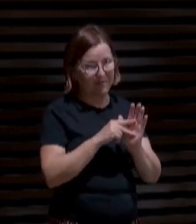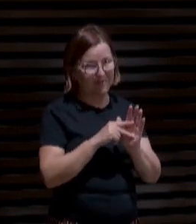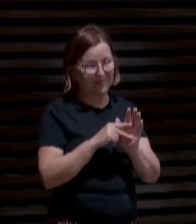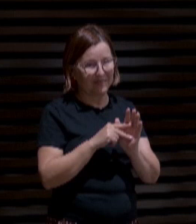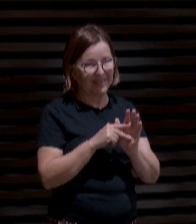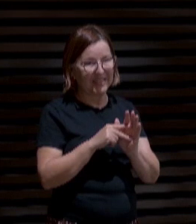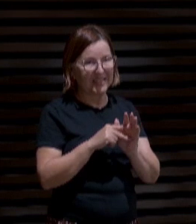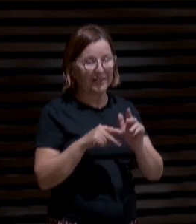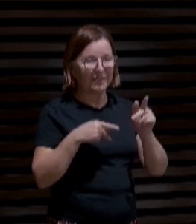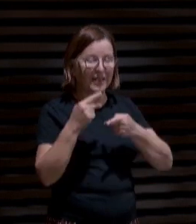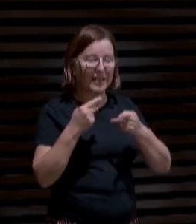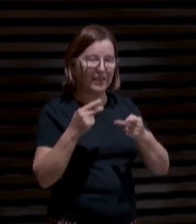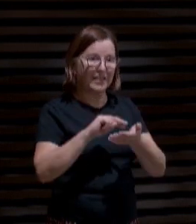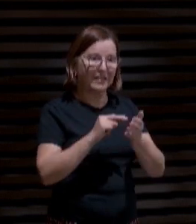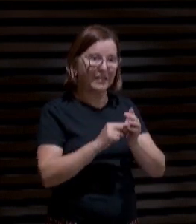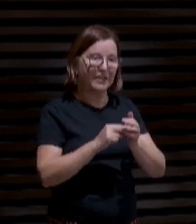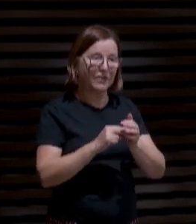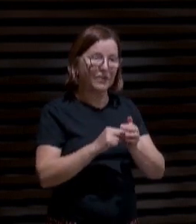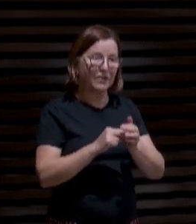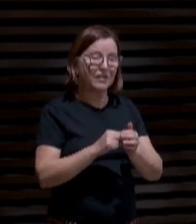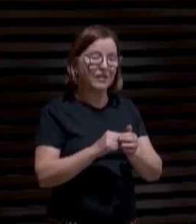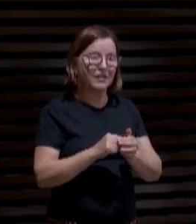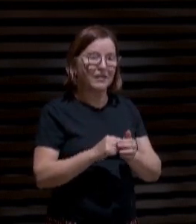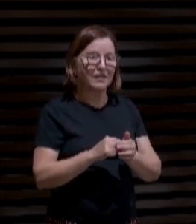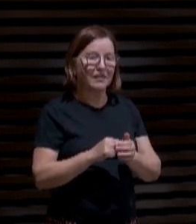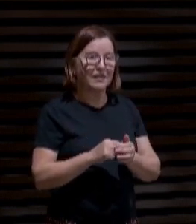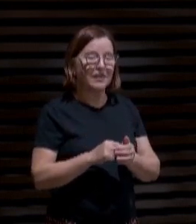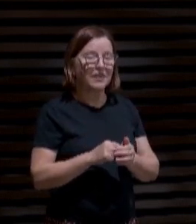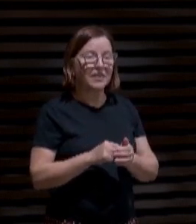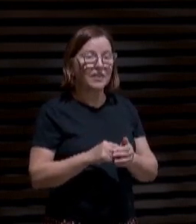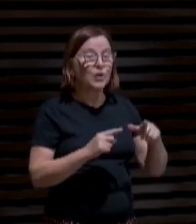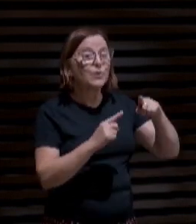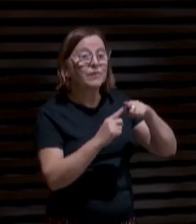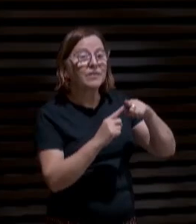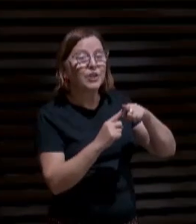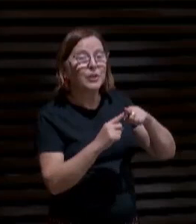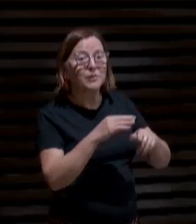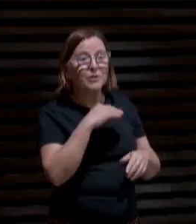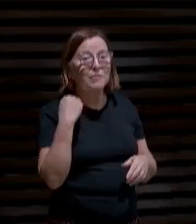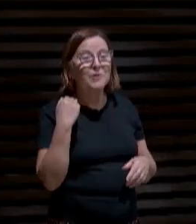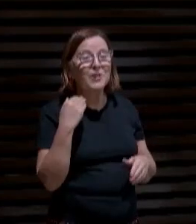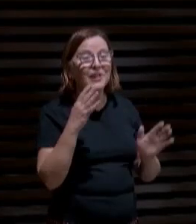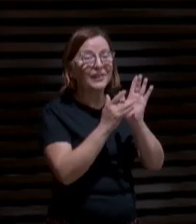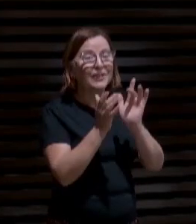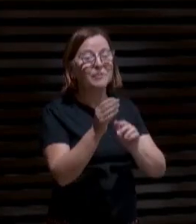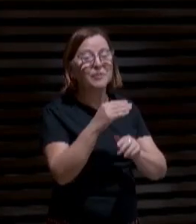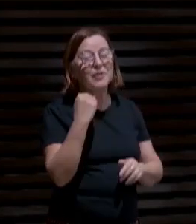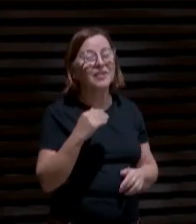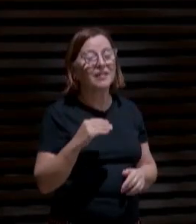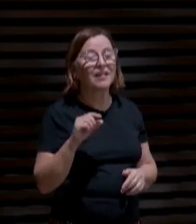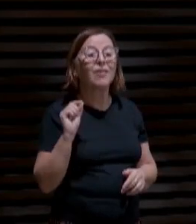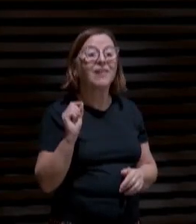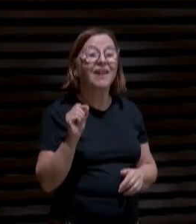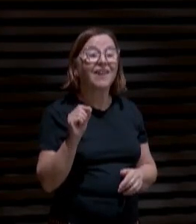dizia, significando de que gênero de morte estava para morrer. qual foi o gênero de morte que Jesus morreu?